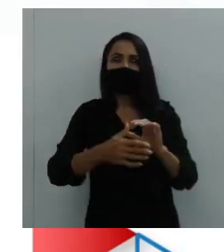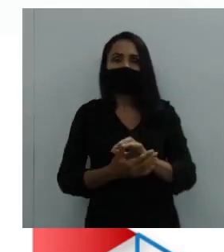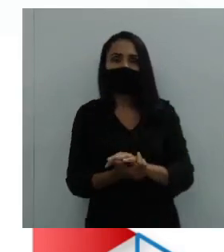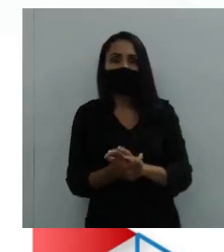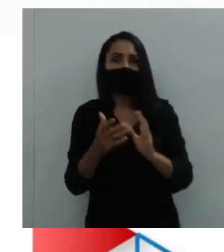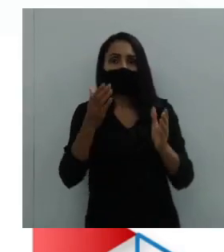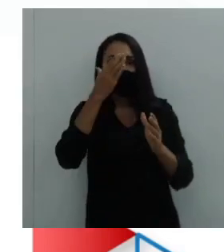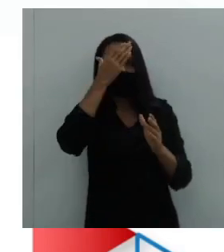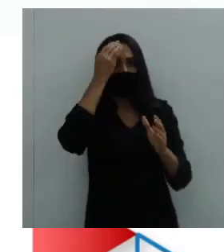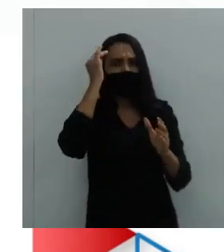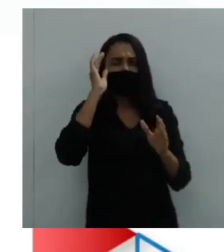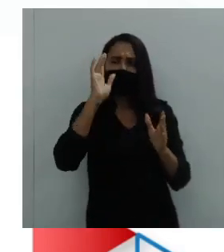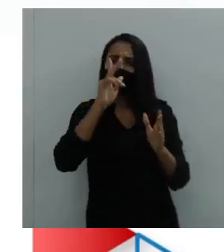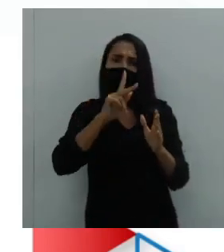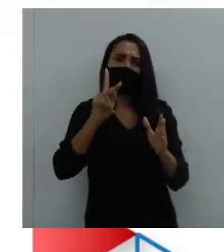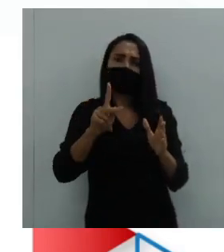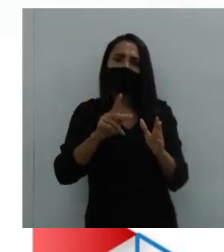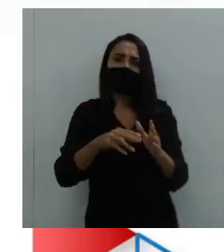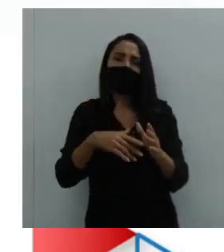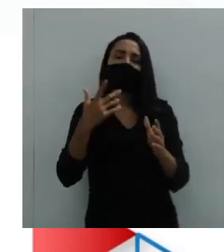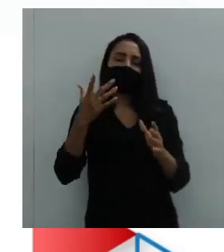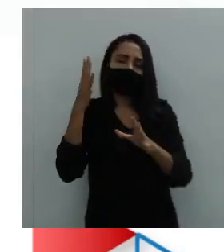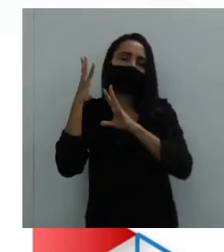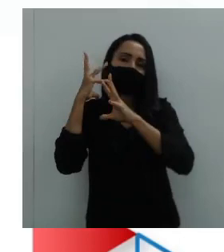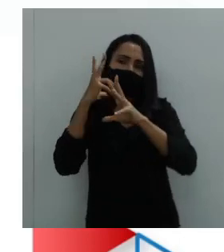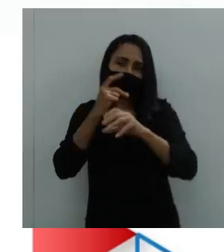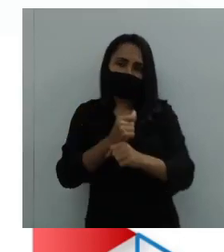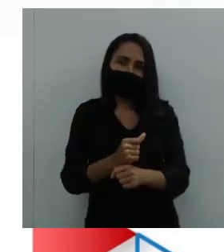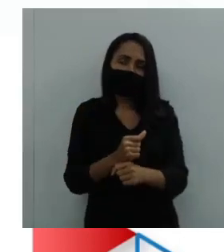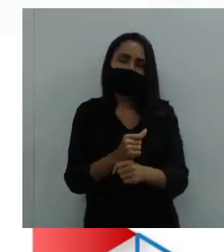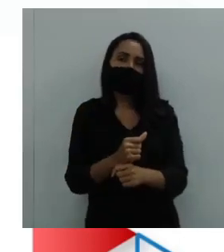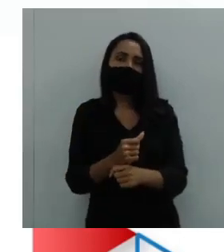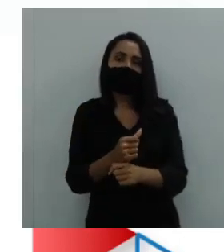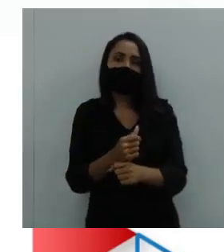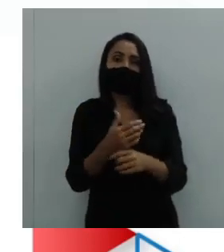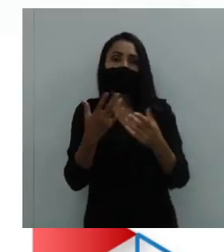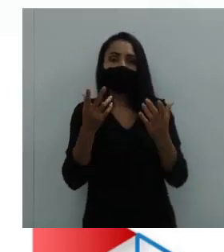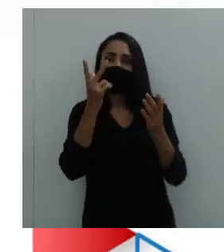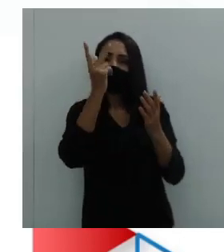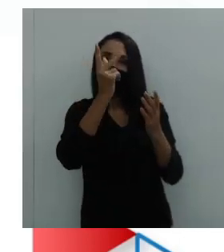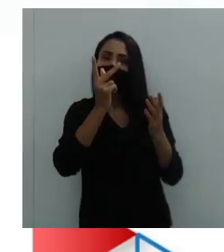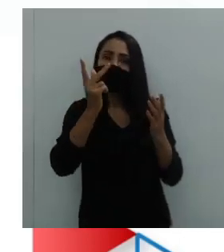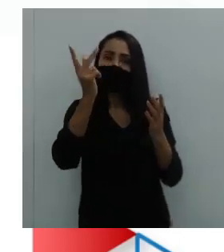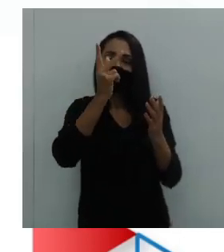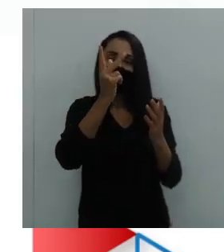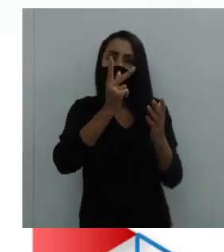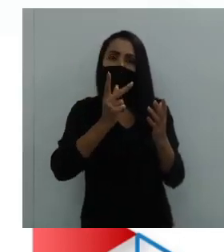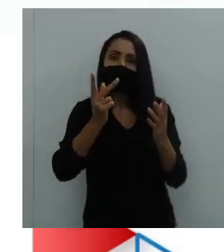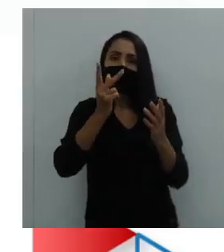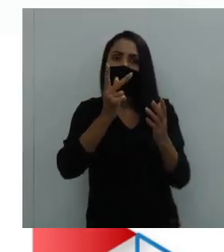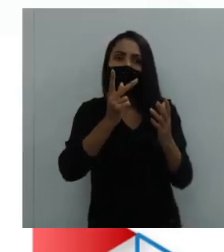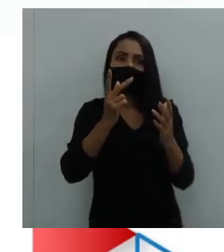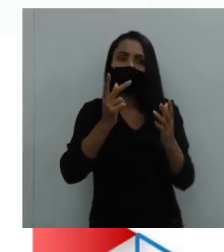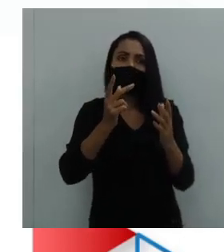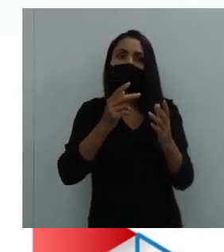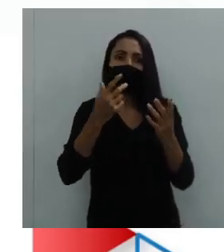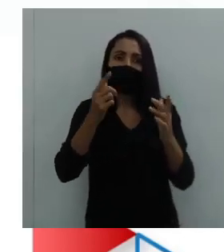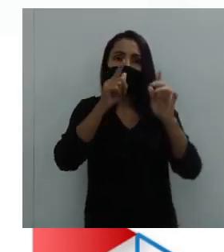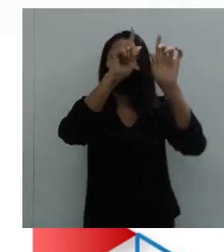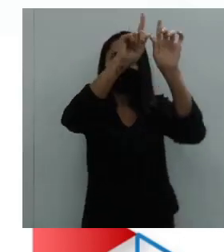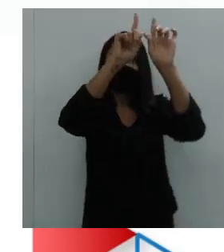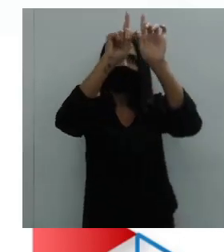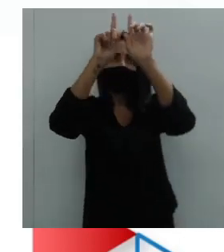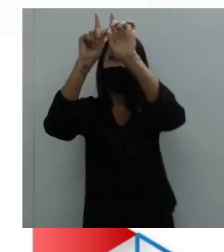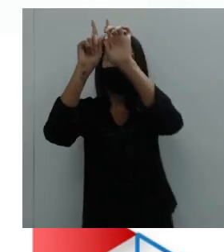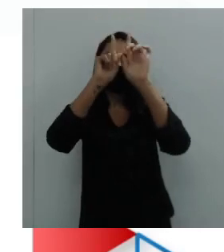Eu não lembro disso, professor. Vamos recapitular? Estamos aí com a figura desenhada numa malha